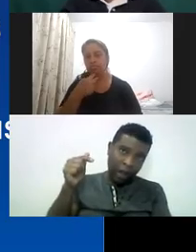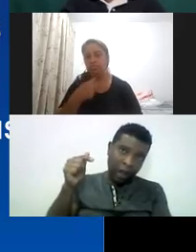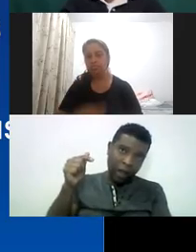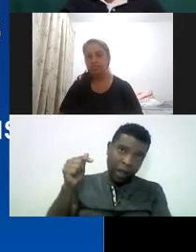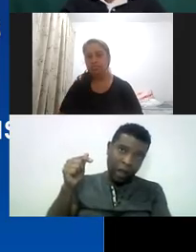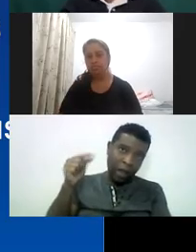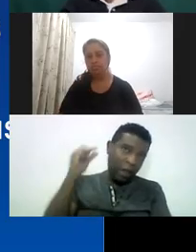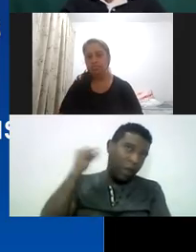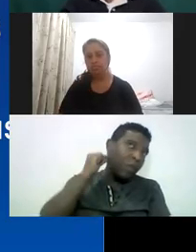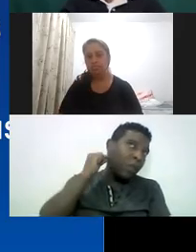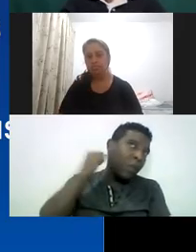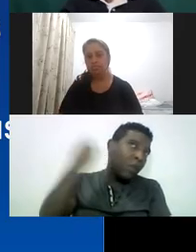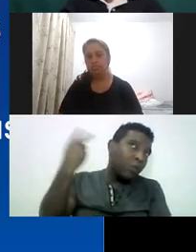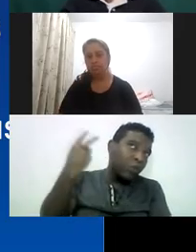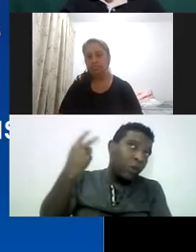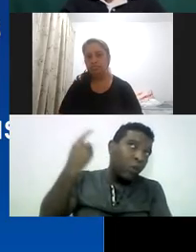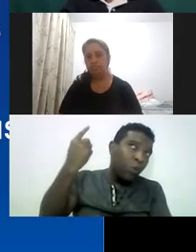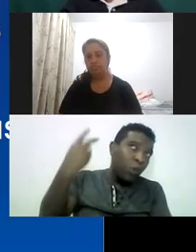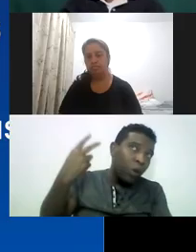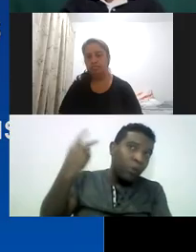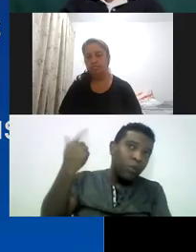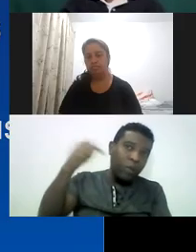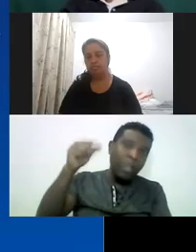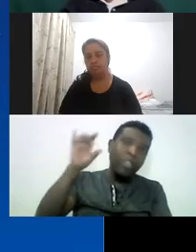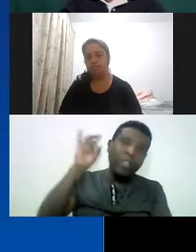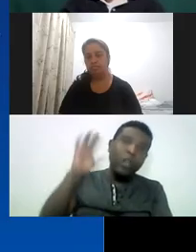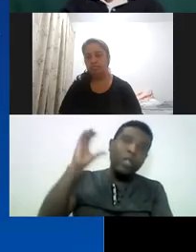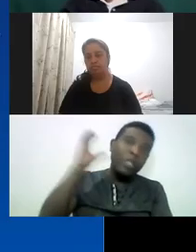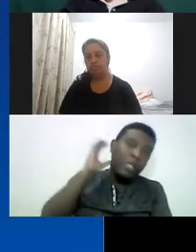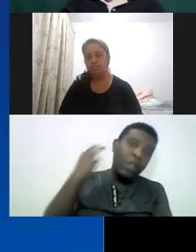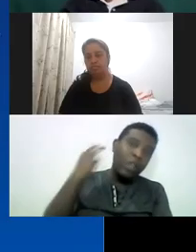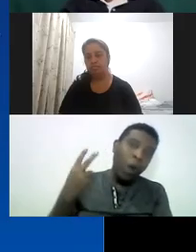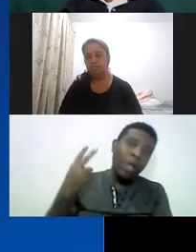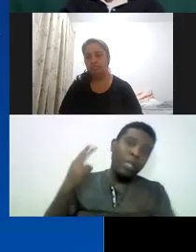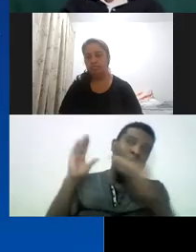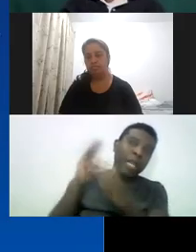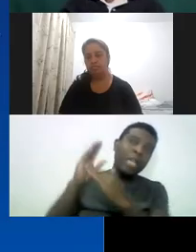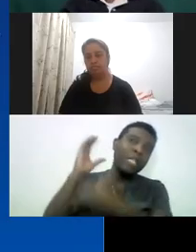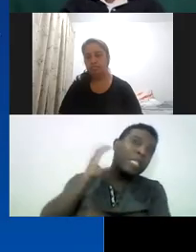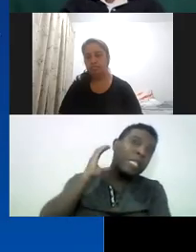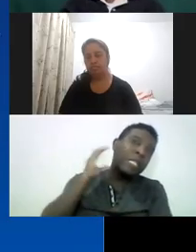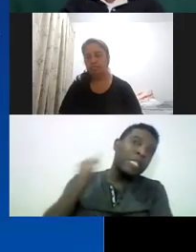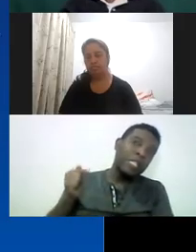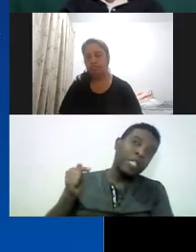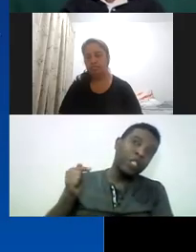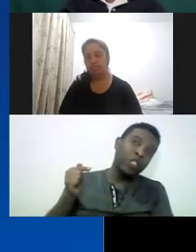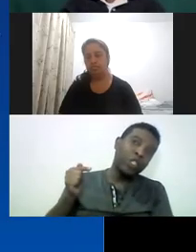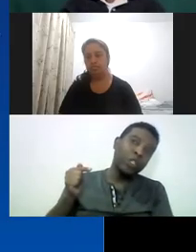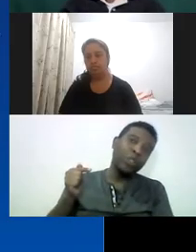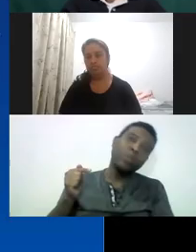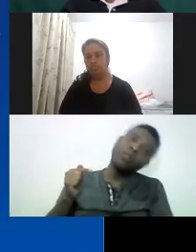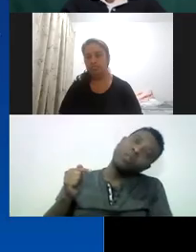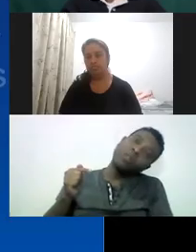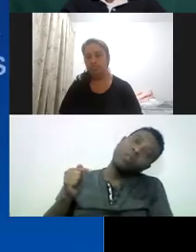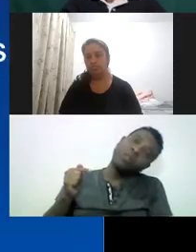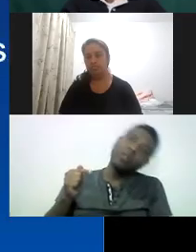entre o occipital e C1, tá? O outro movimento é a rotação, C0 e C1 não